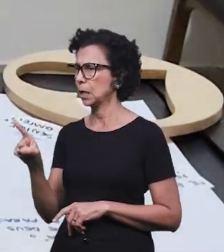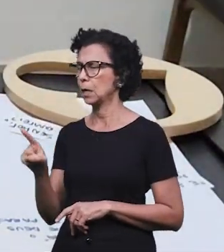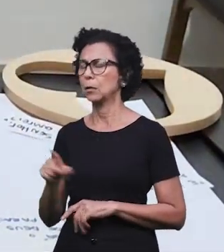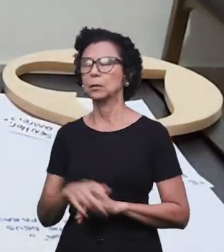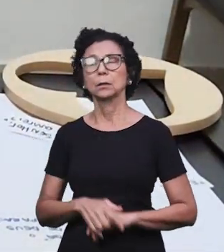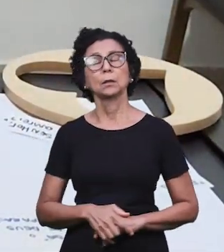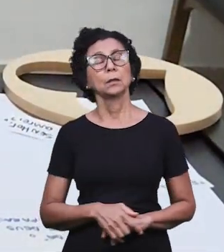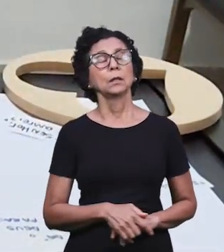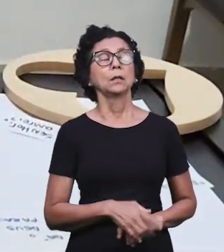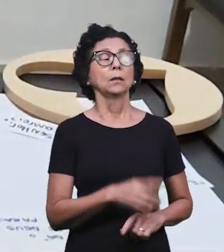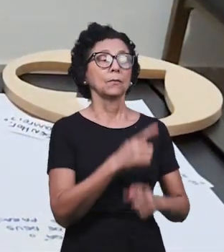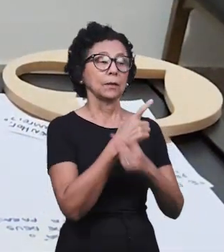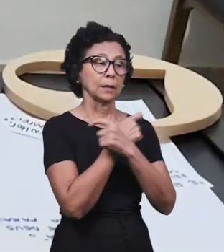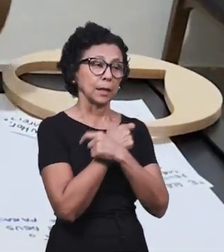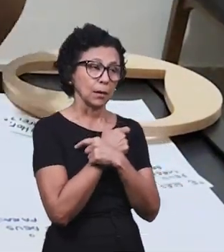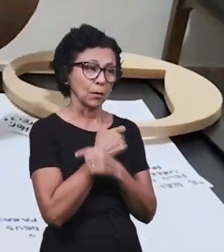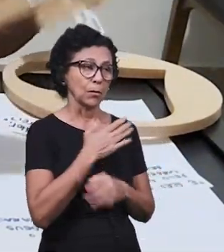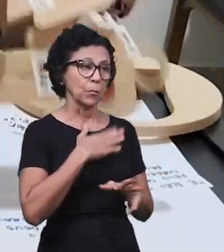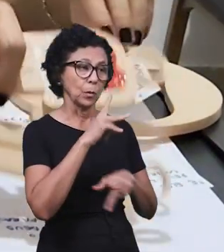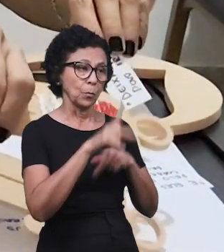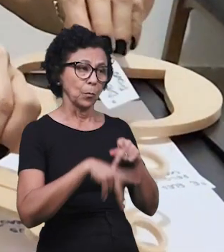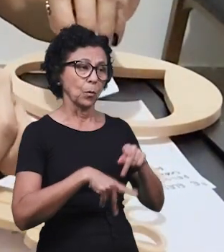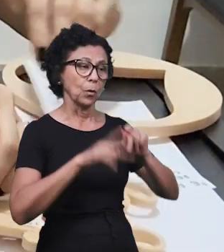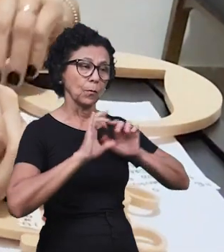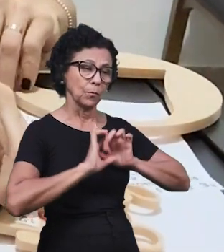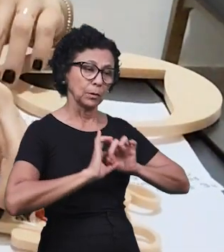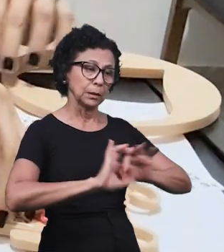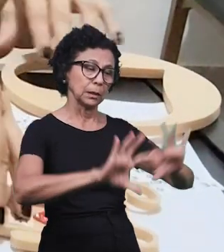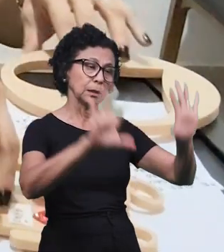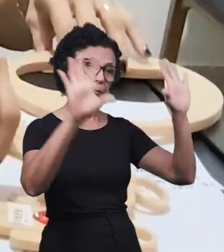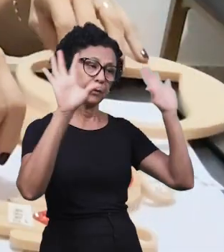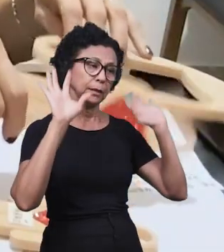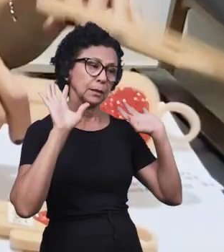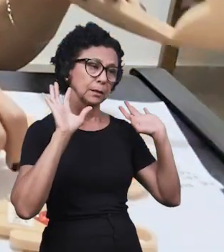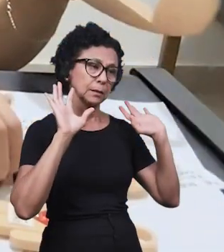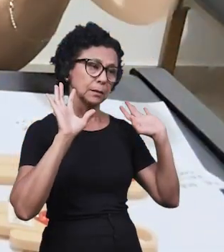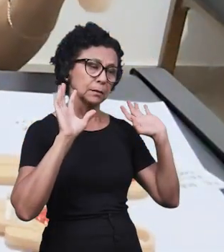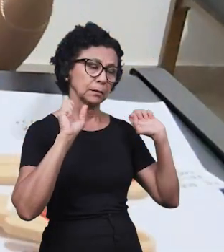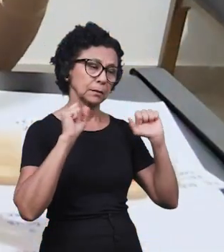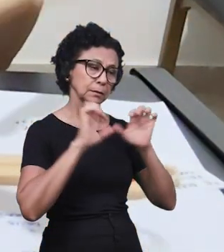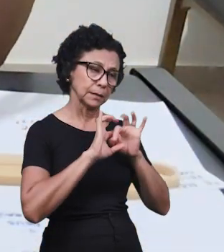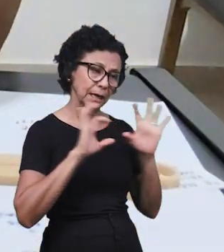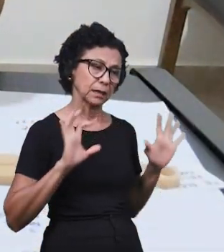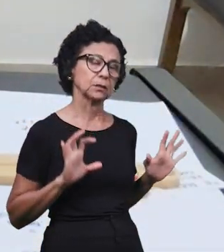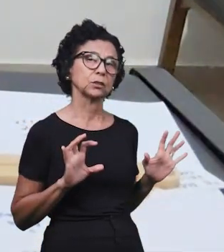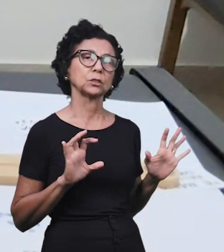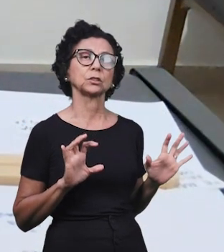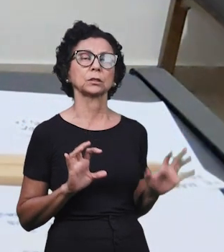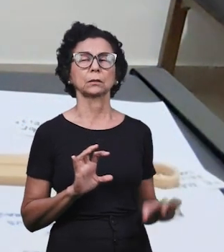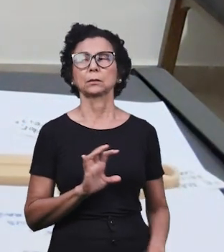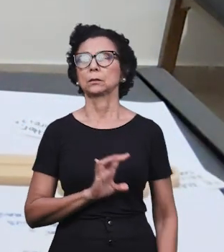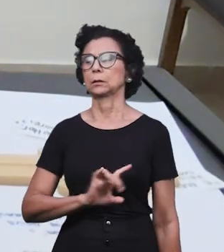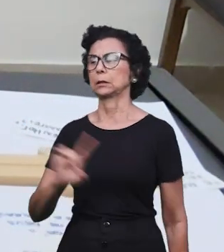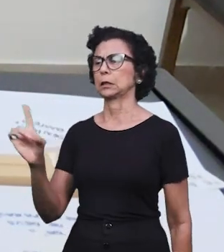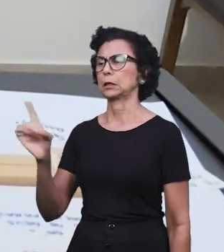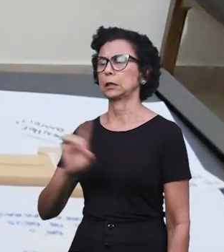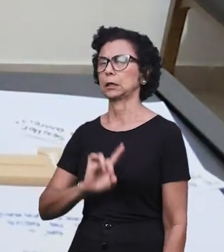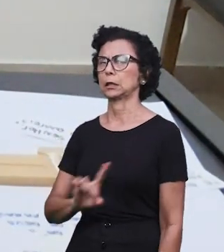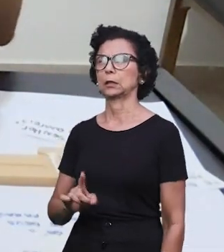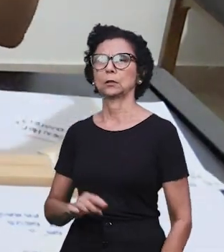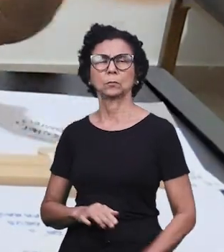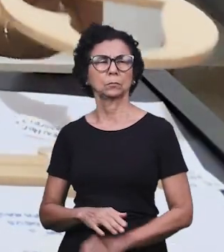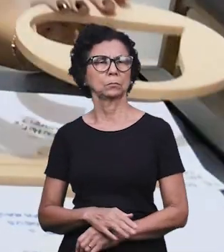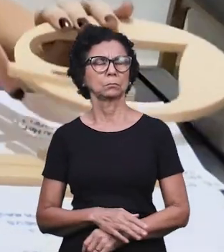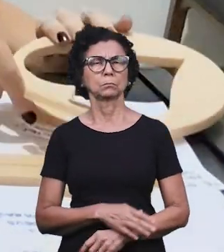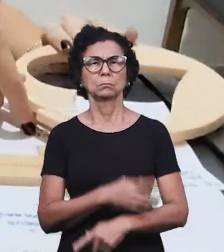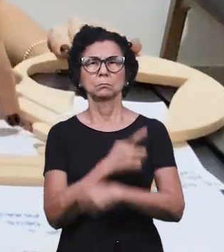povo ir, Faraó, deixa meu povo ir. E ele: não, meu coração duro, vazio,